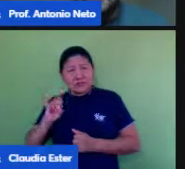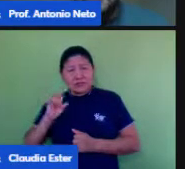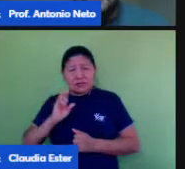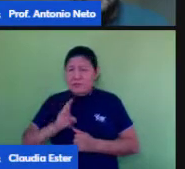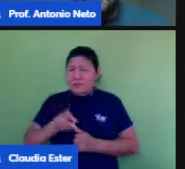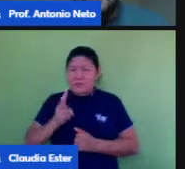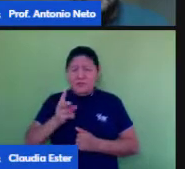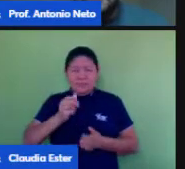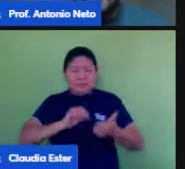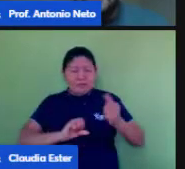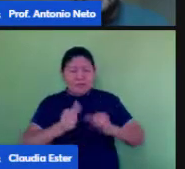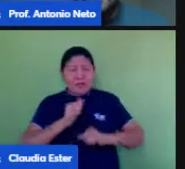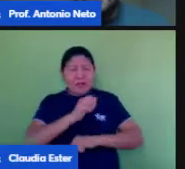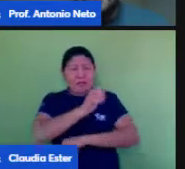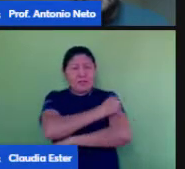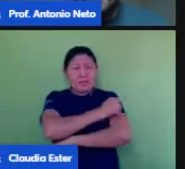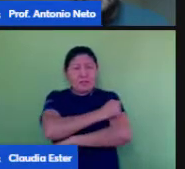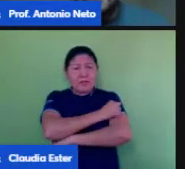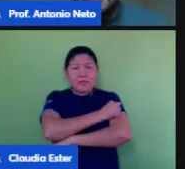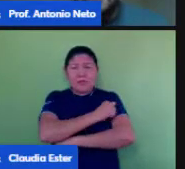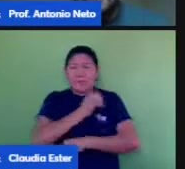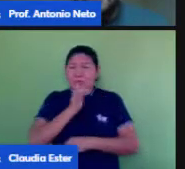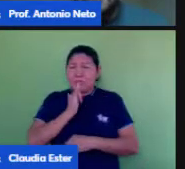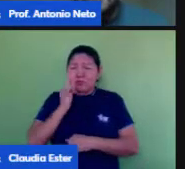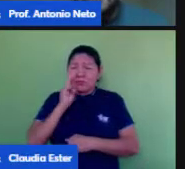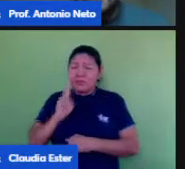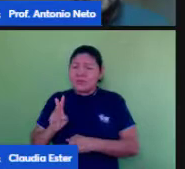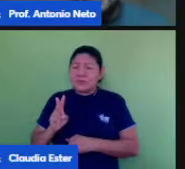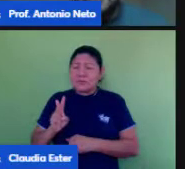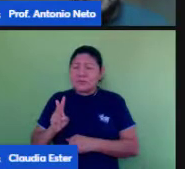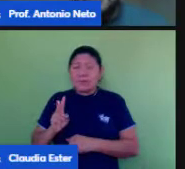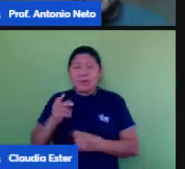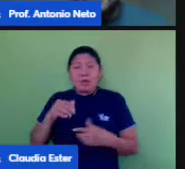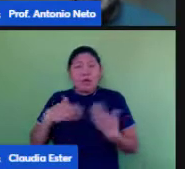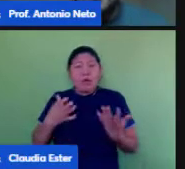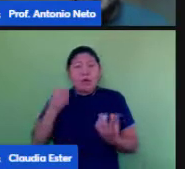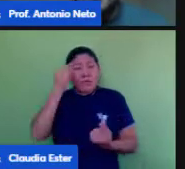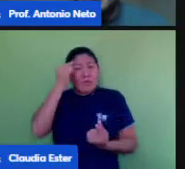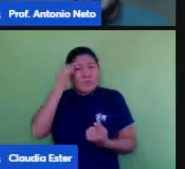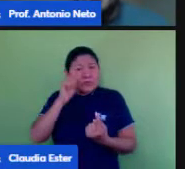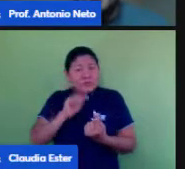um aluno, que eu avalio algo, tem que ser em cima dos objetivos em que eu